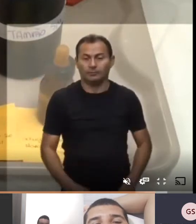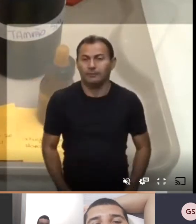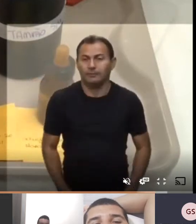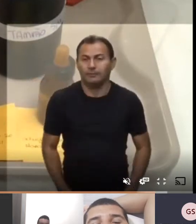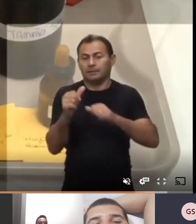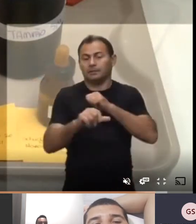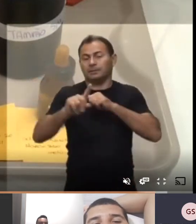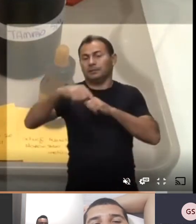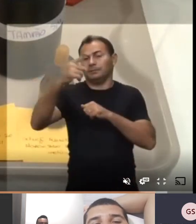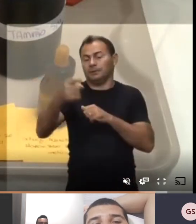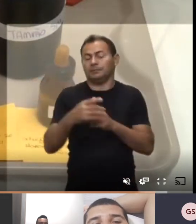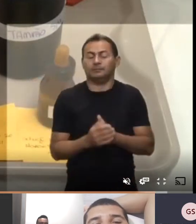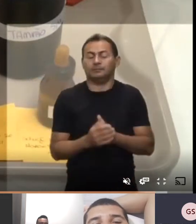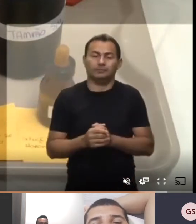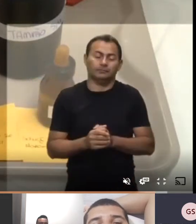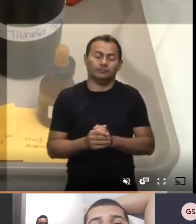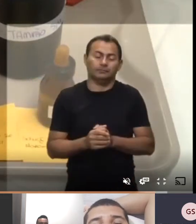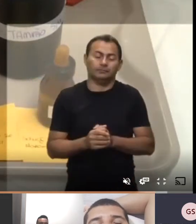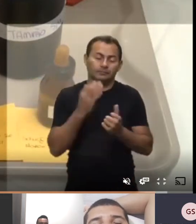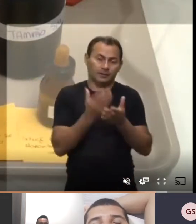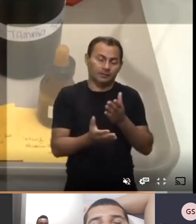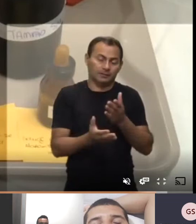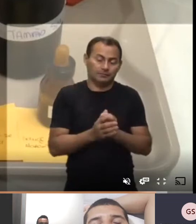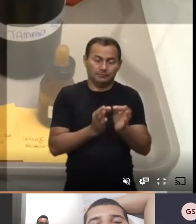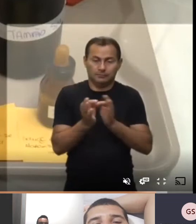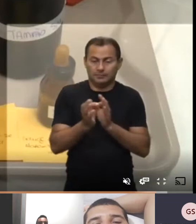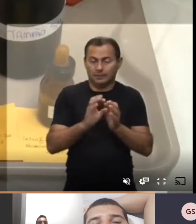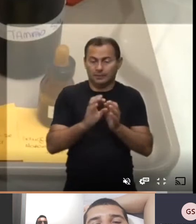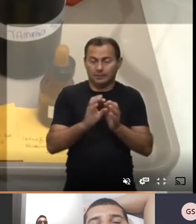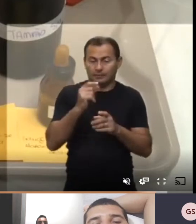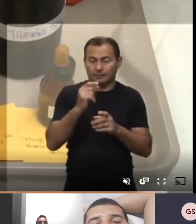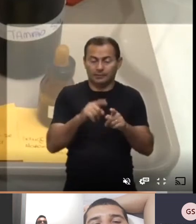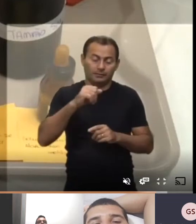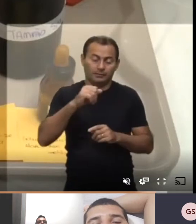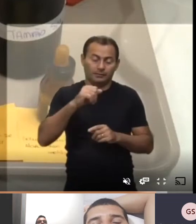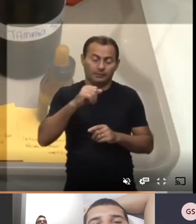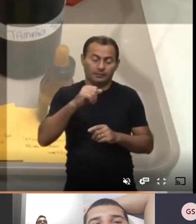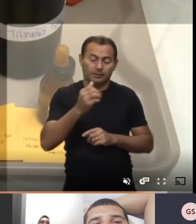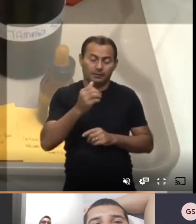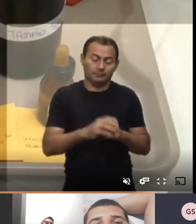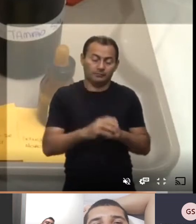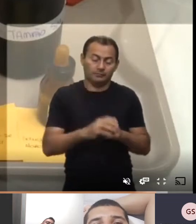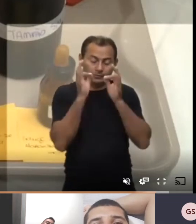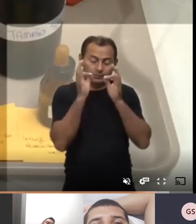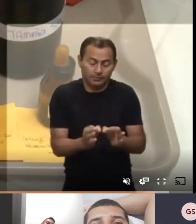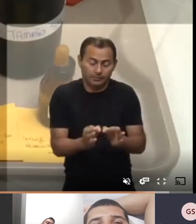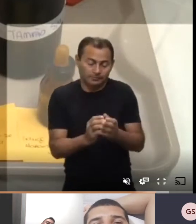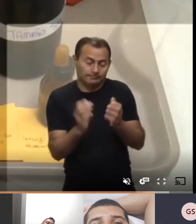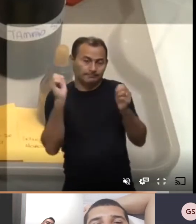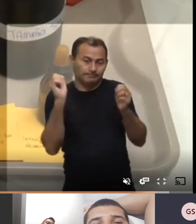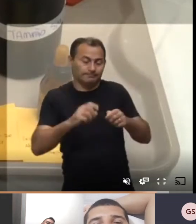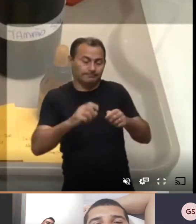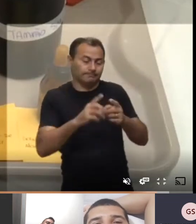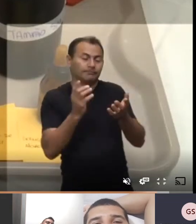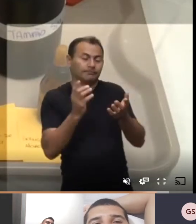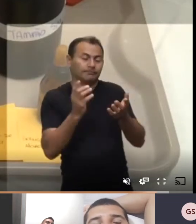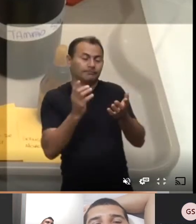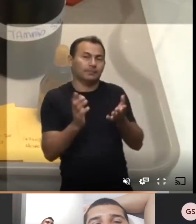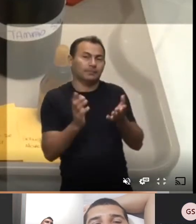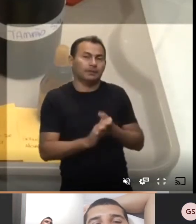vai voltando, até que a cor vai ficando mais escura, né? Se a cor mudou, então quer dizer que o pH também